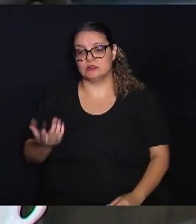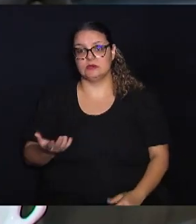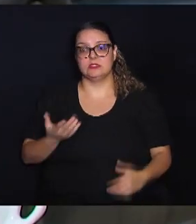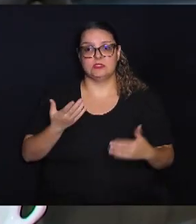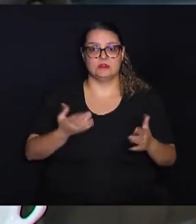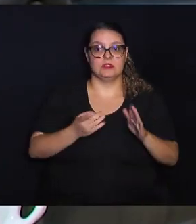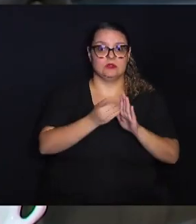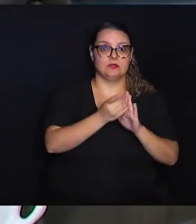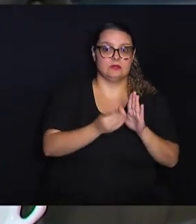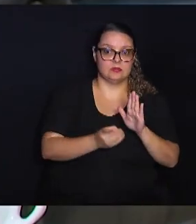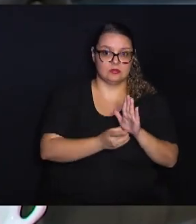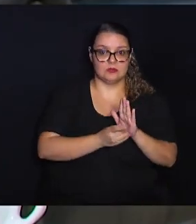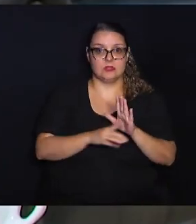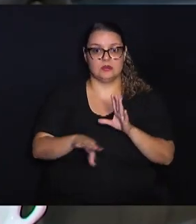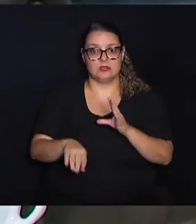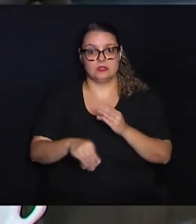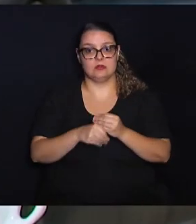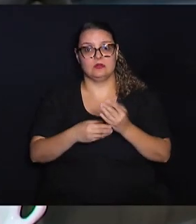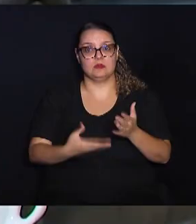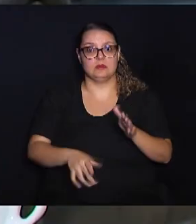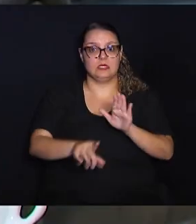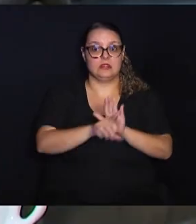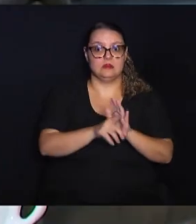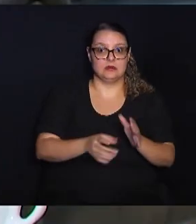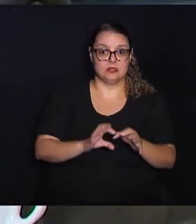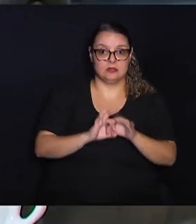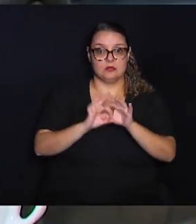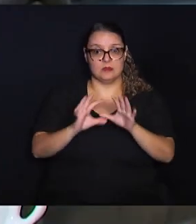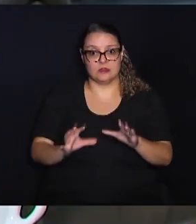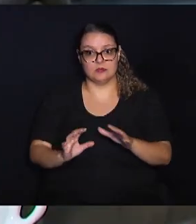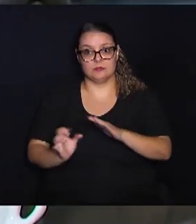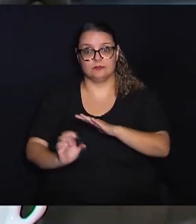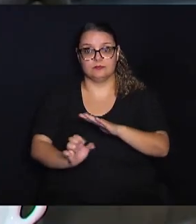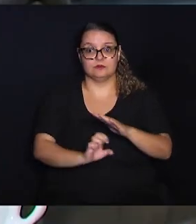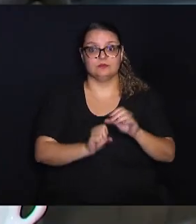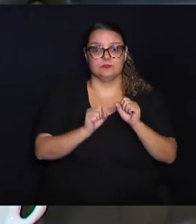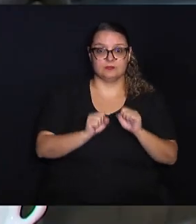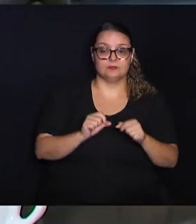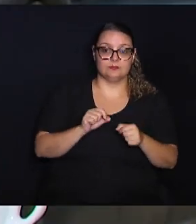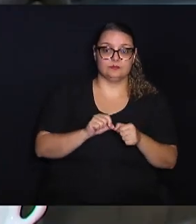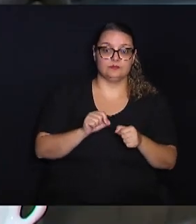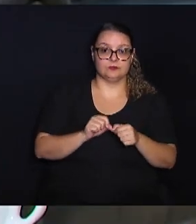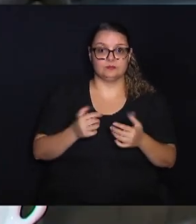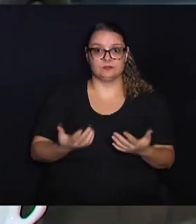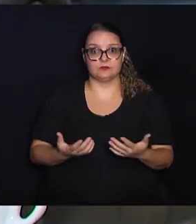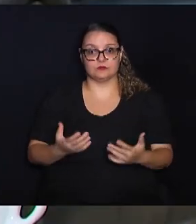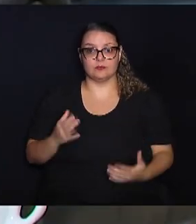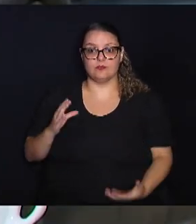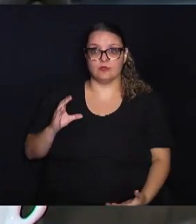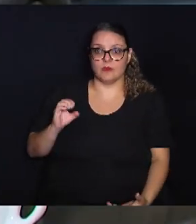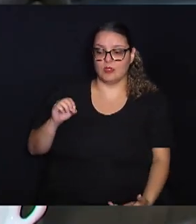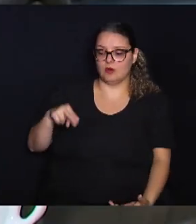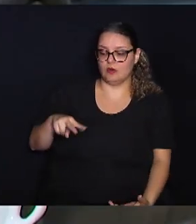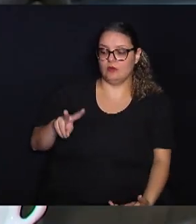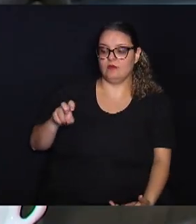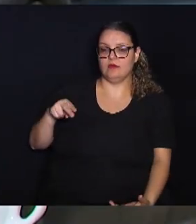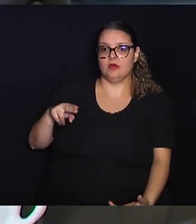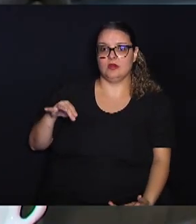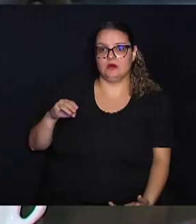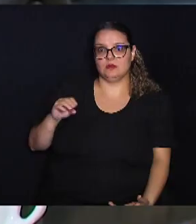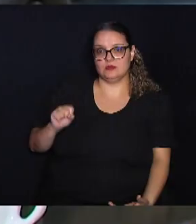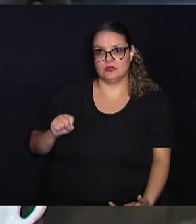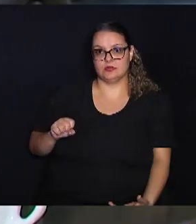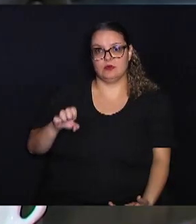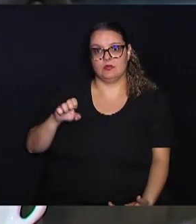um decreto que complementa a lei federal que permite que essas empresas possam fazer convênios com entes públicos e, ao